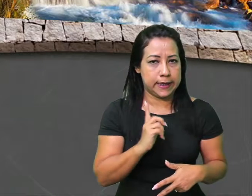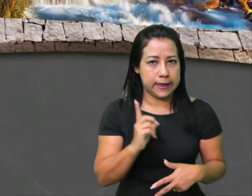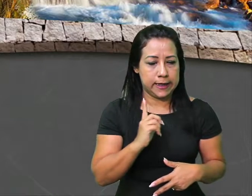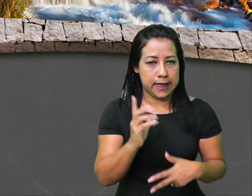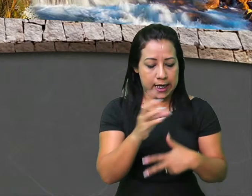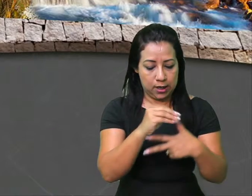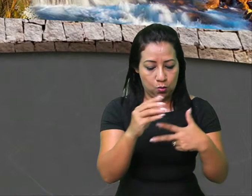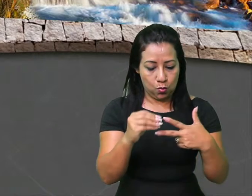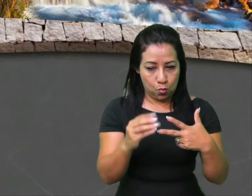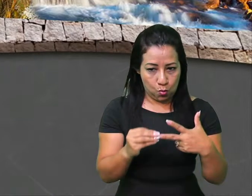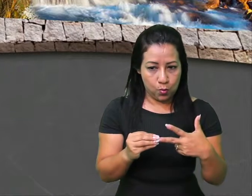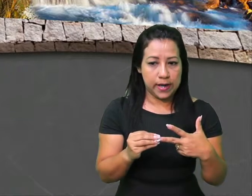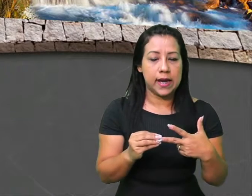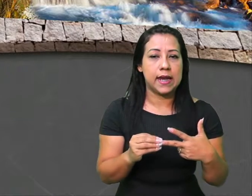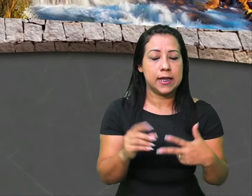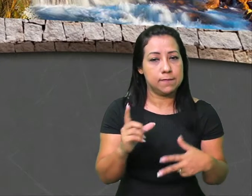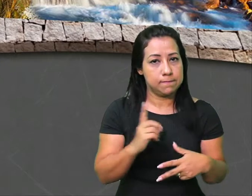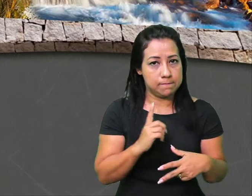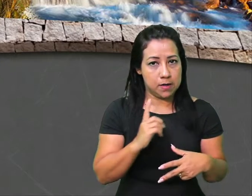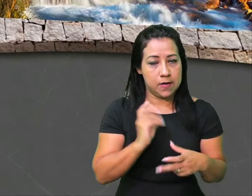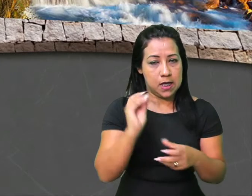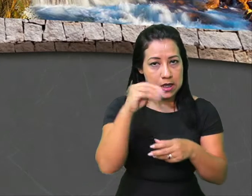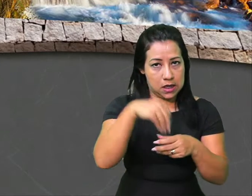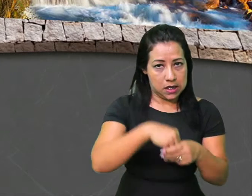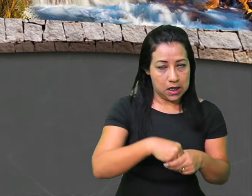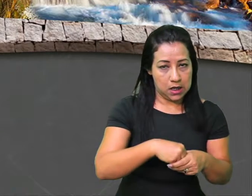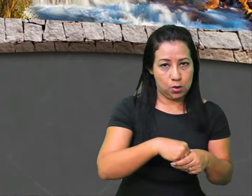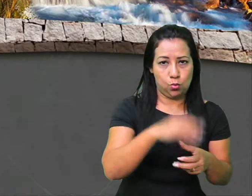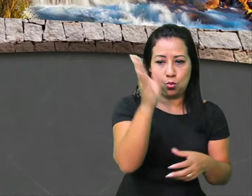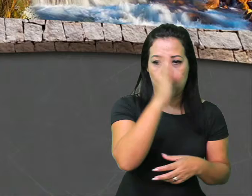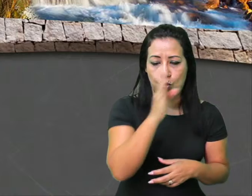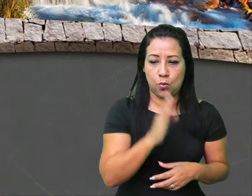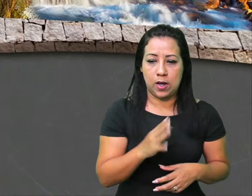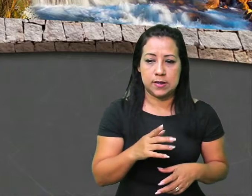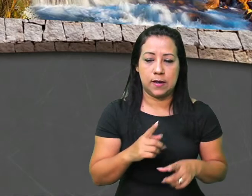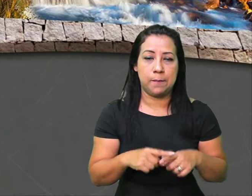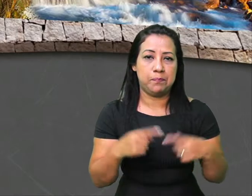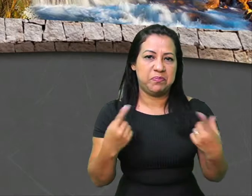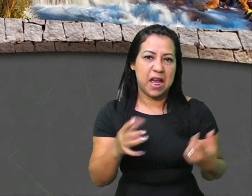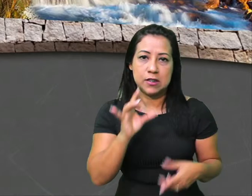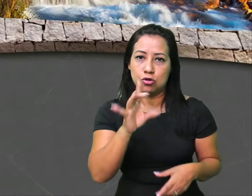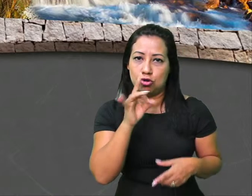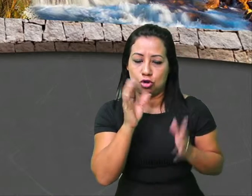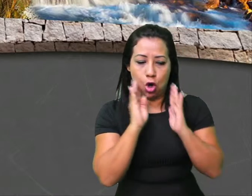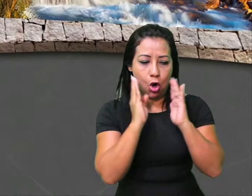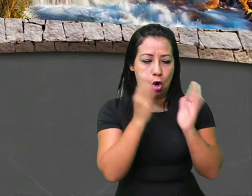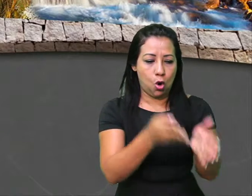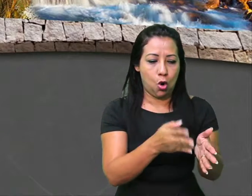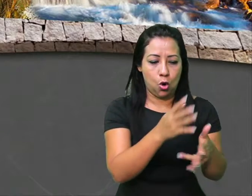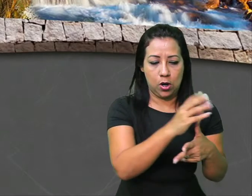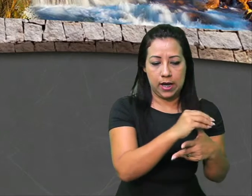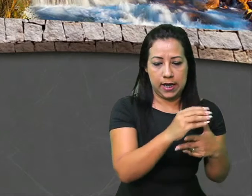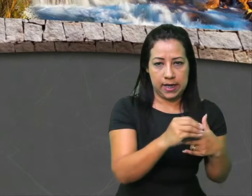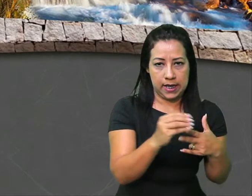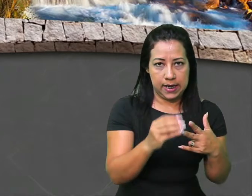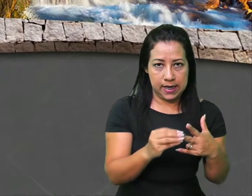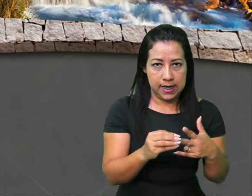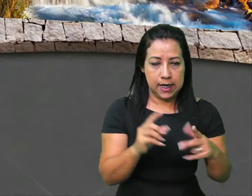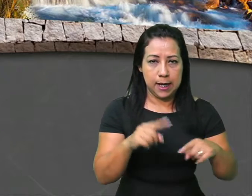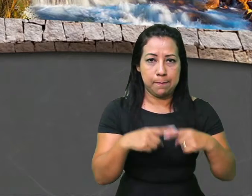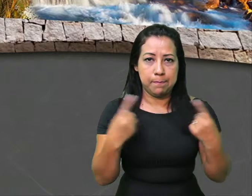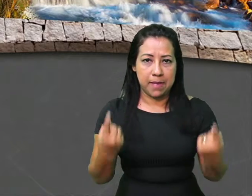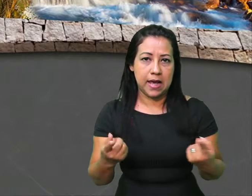só ao Enem. O nosso objetivo aqui, como educadores da área de geografia, é que você